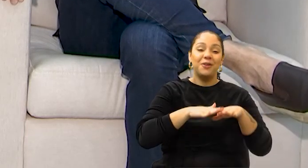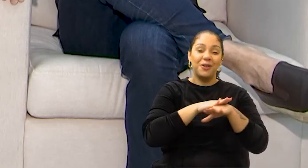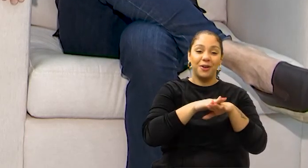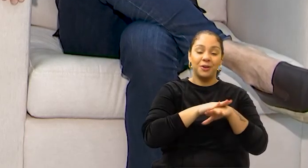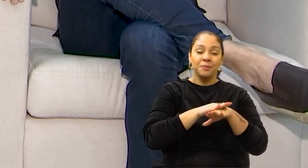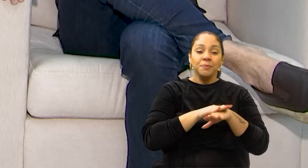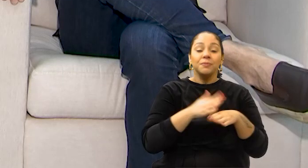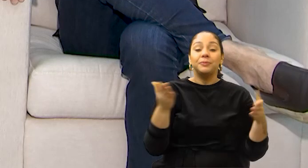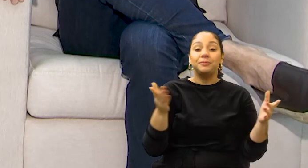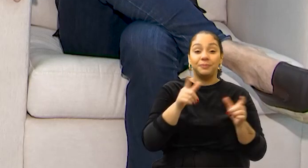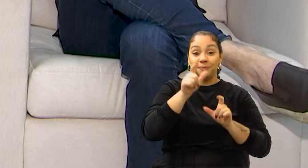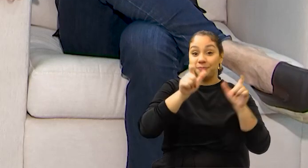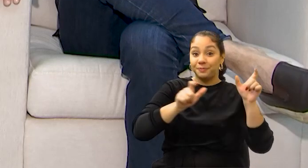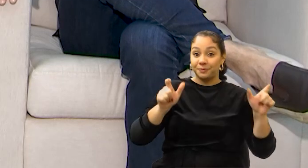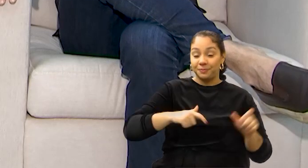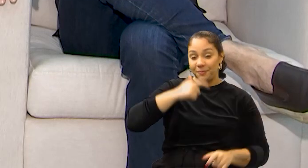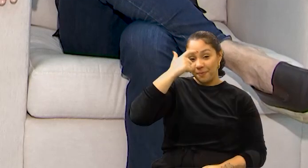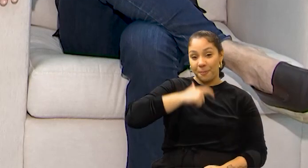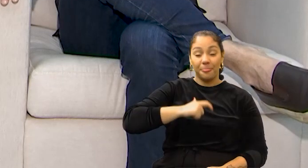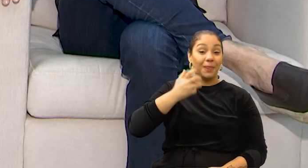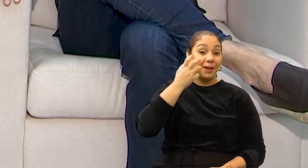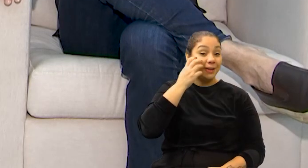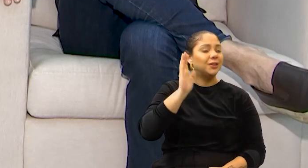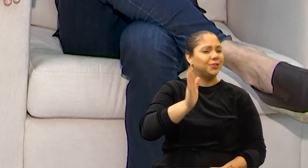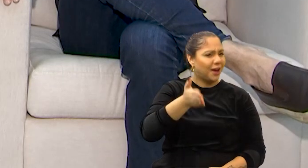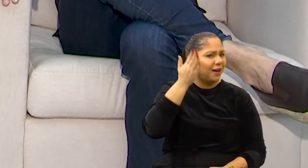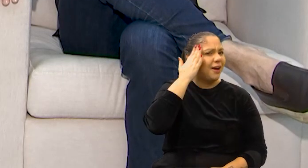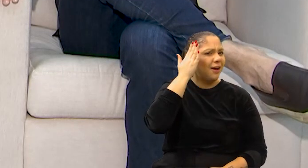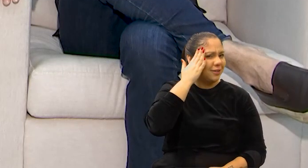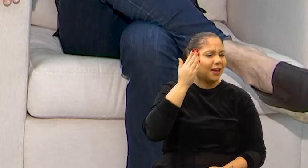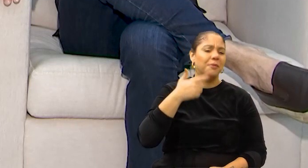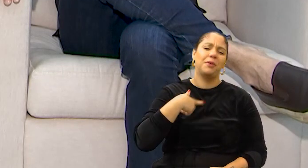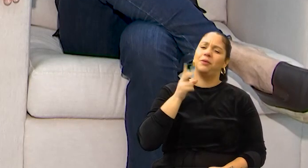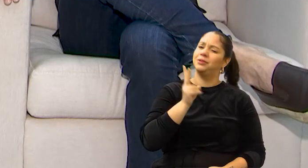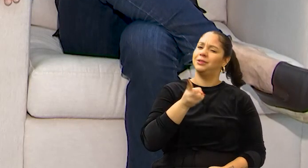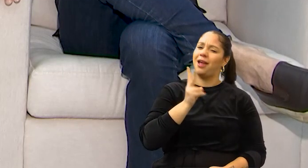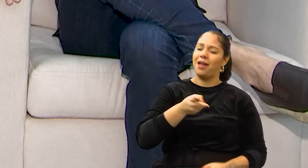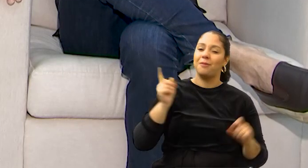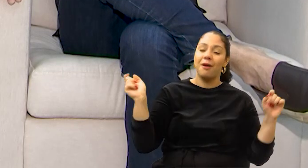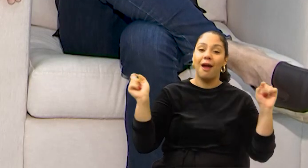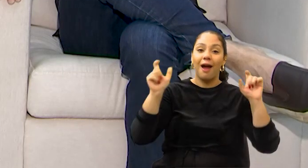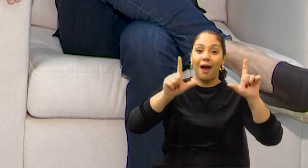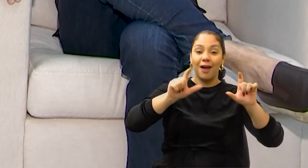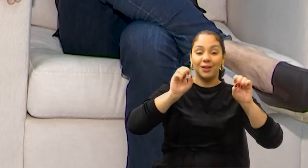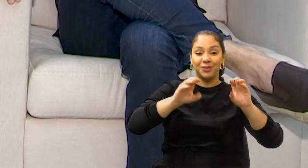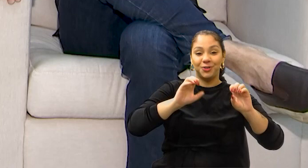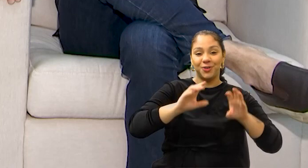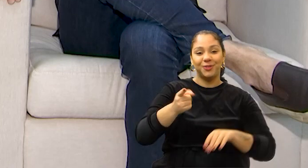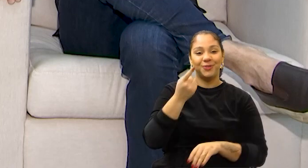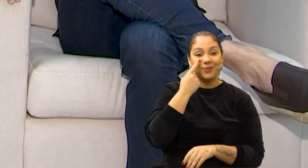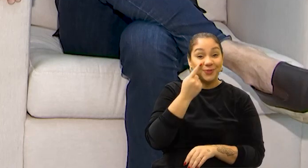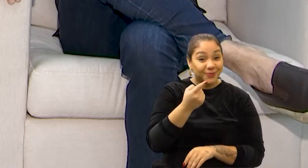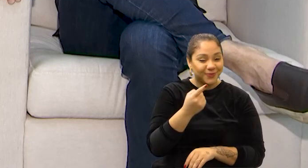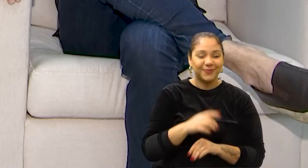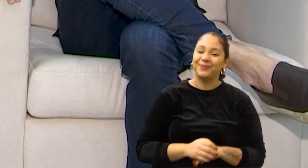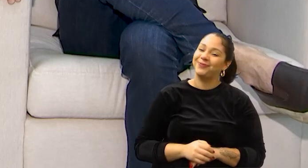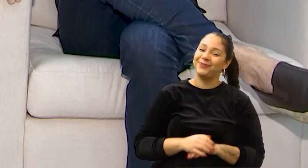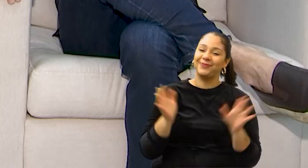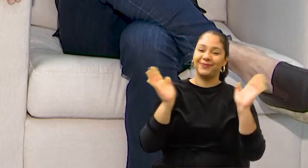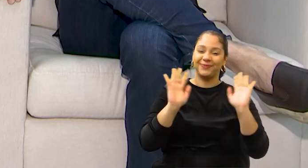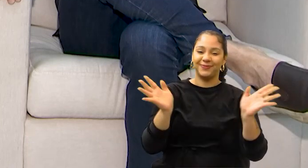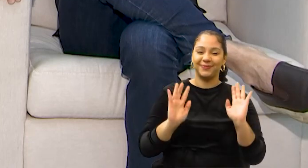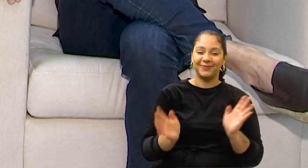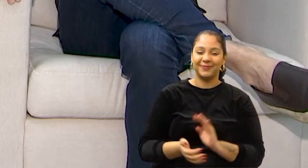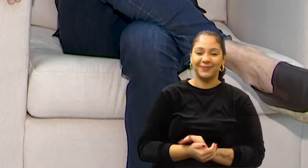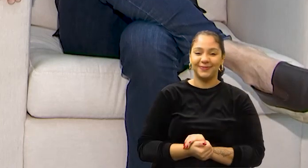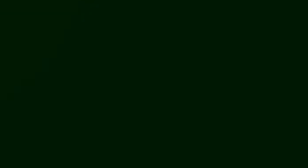obrigado mesmo mas conversar conosco bom pessoal eu sou o André Aranha e já sabe né tô sempre de olho na